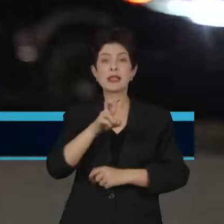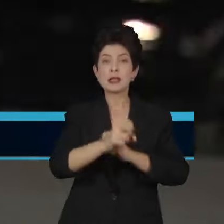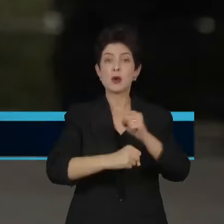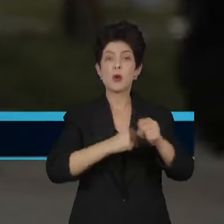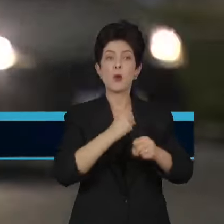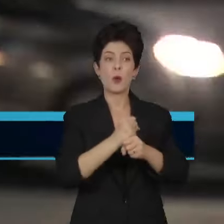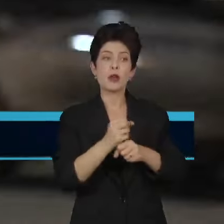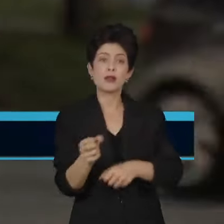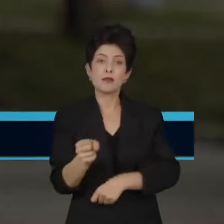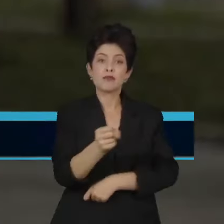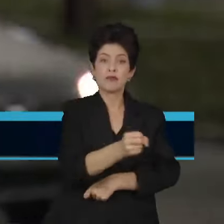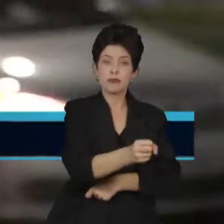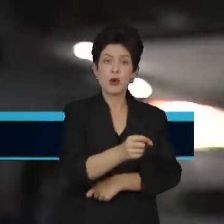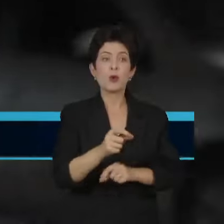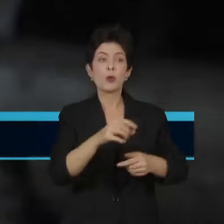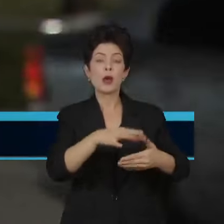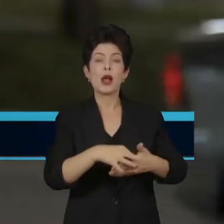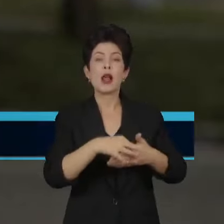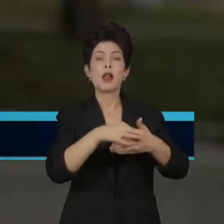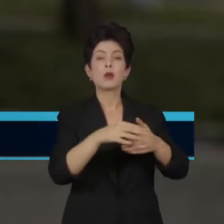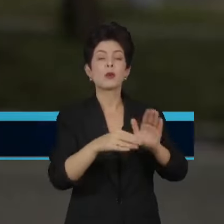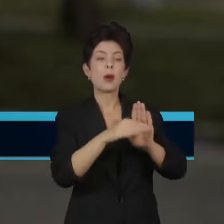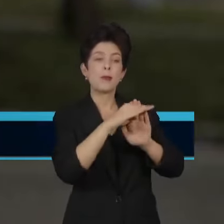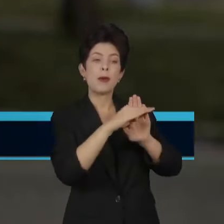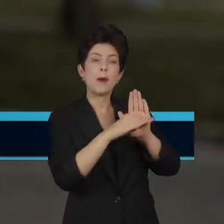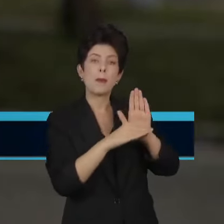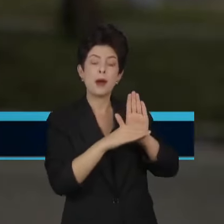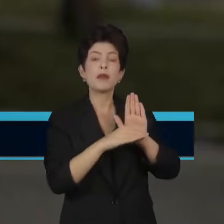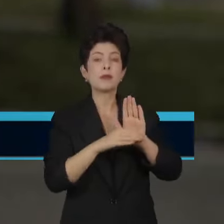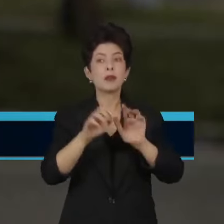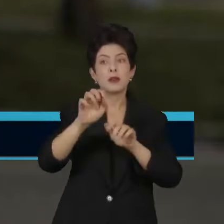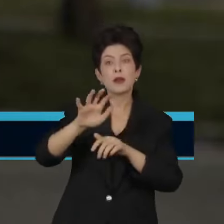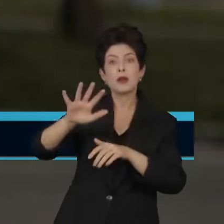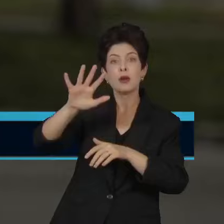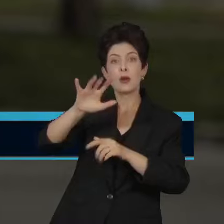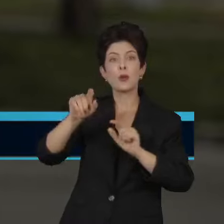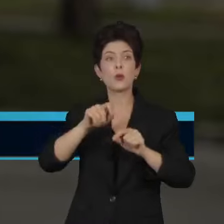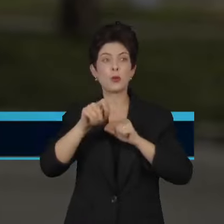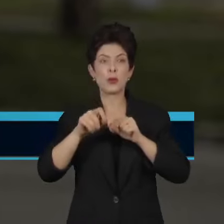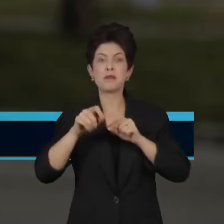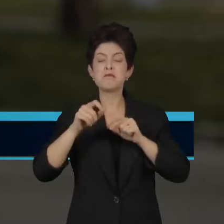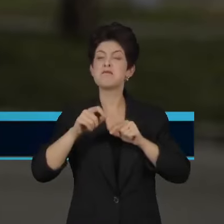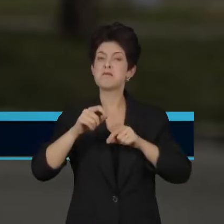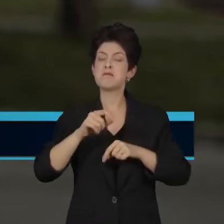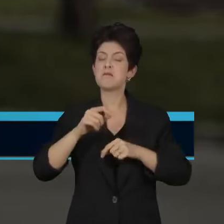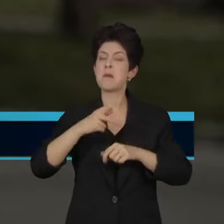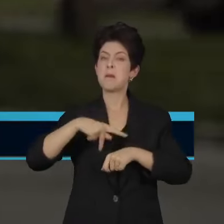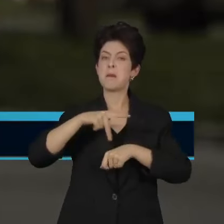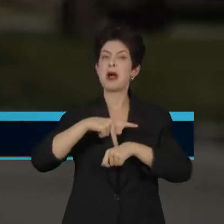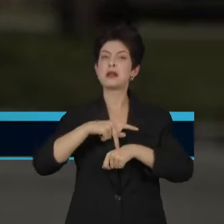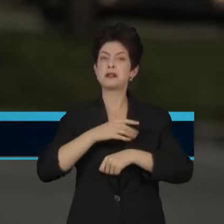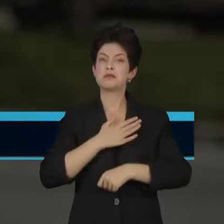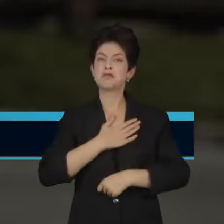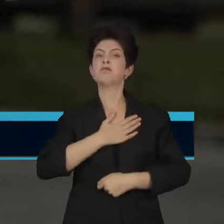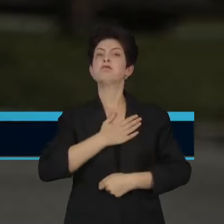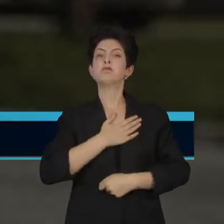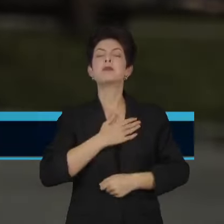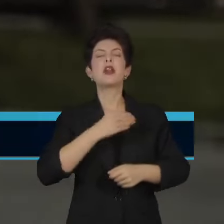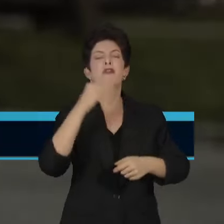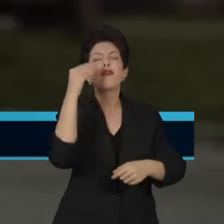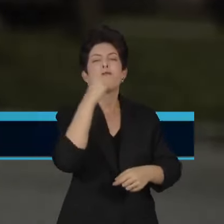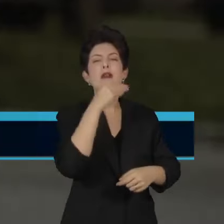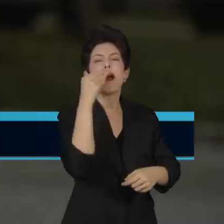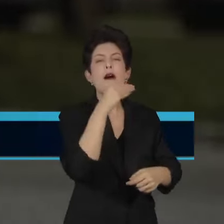5 anos, com a missão de liderar a agenda de um continente agitado por uma onda nacionalista e pela ameaça de